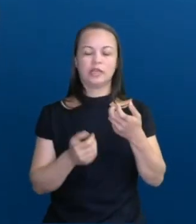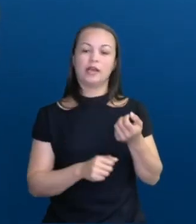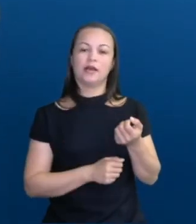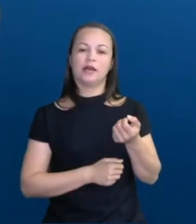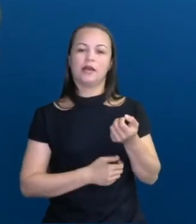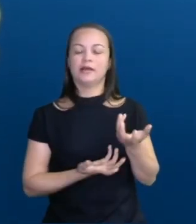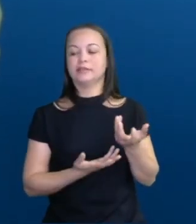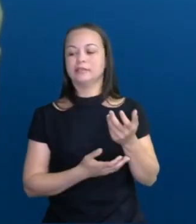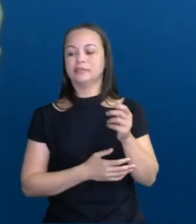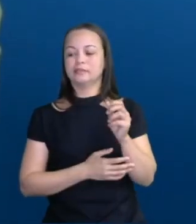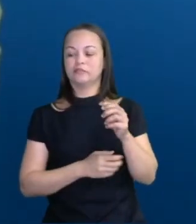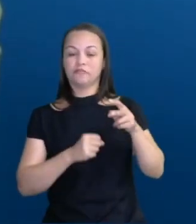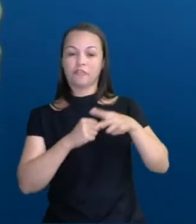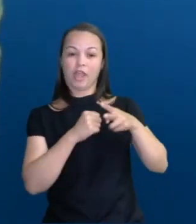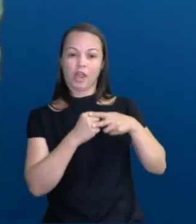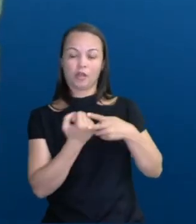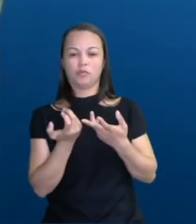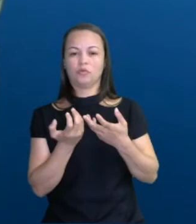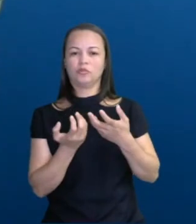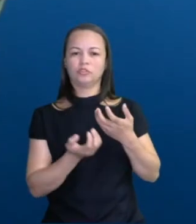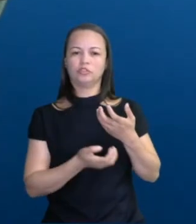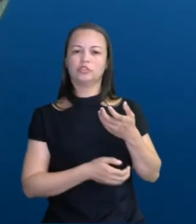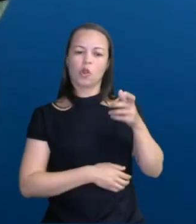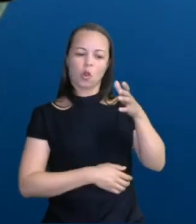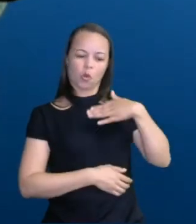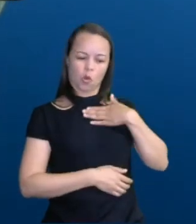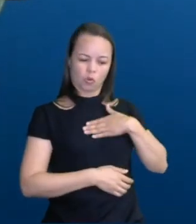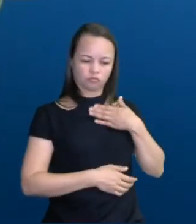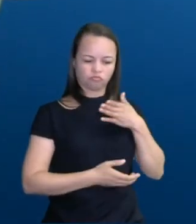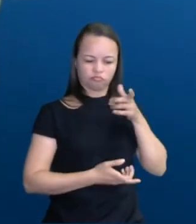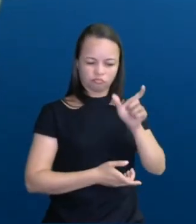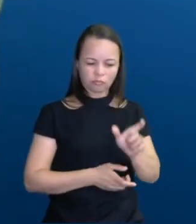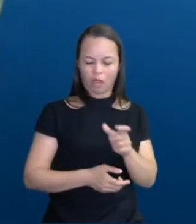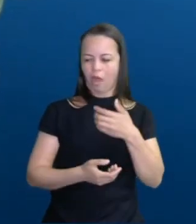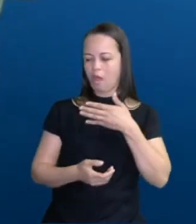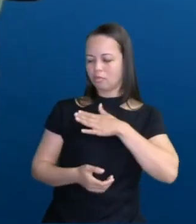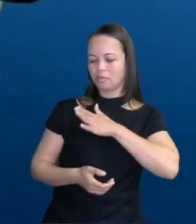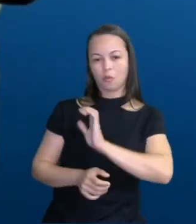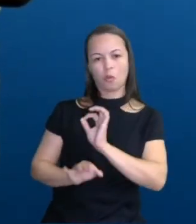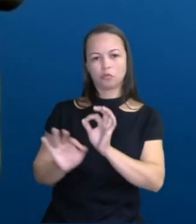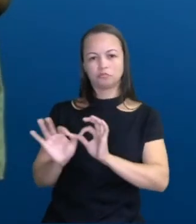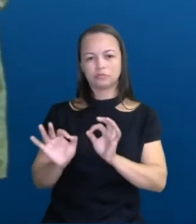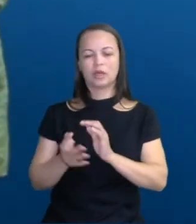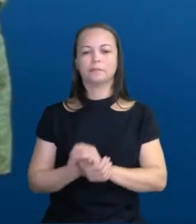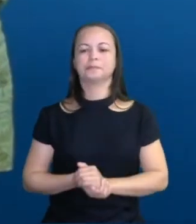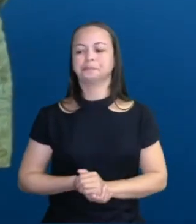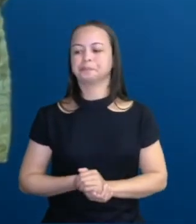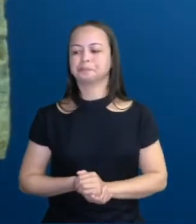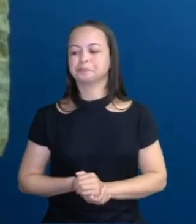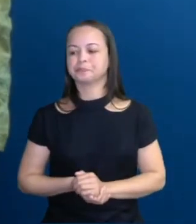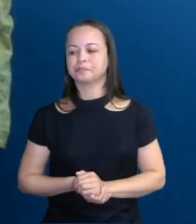simpatizar E antipatizar sempre vamos utilizar a preposição com